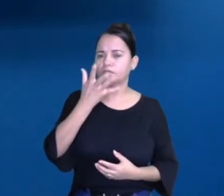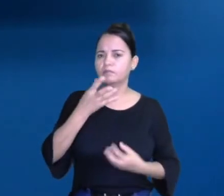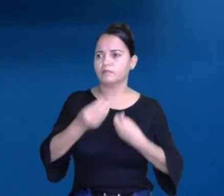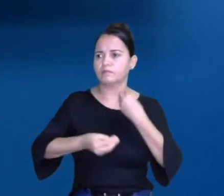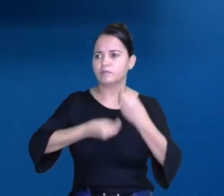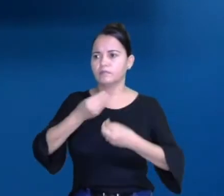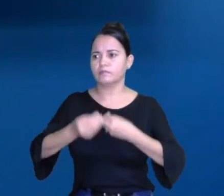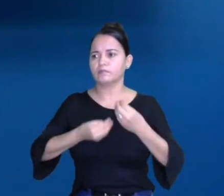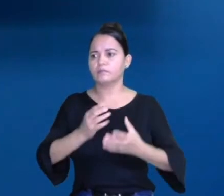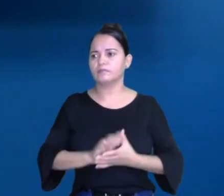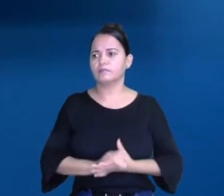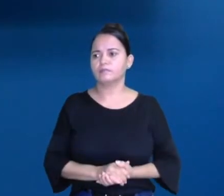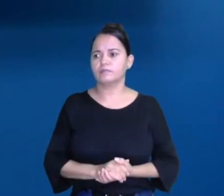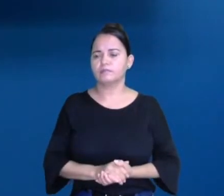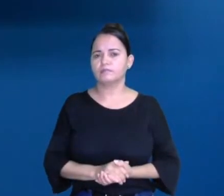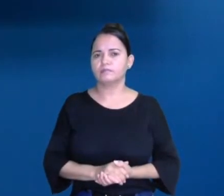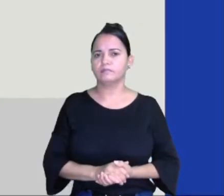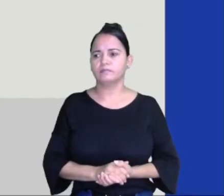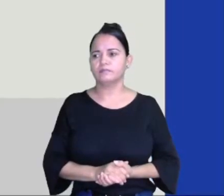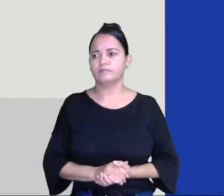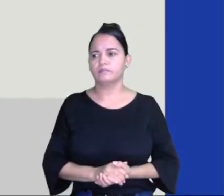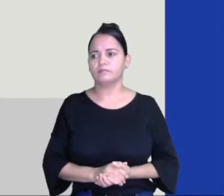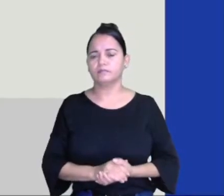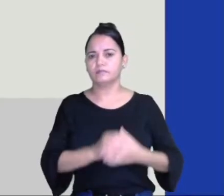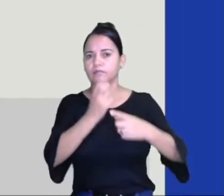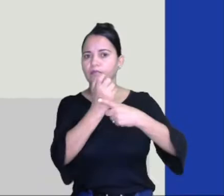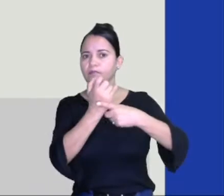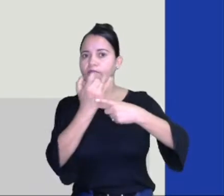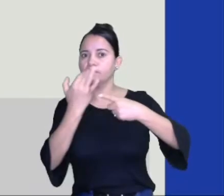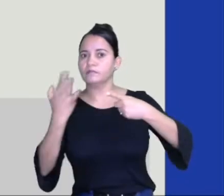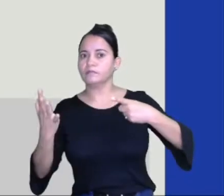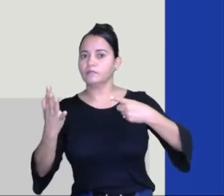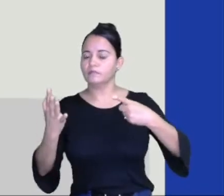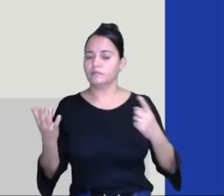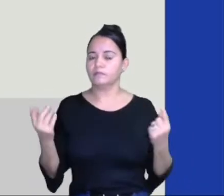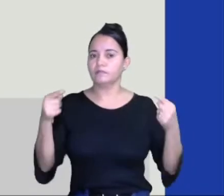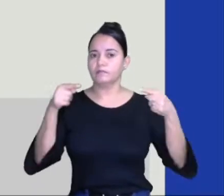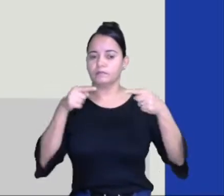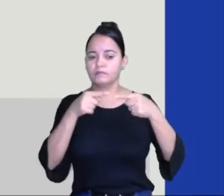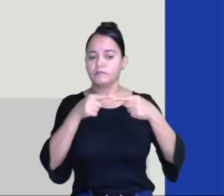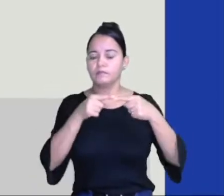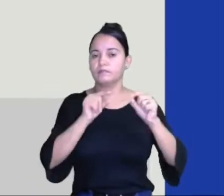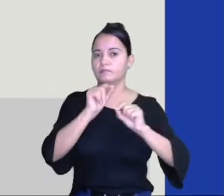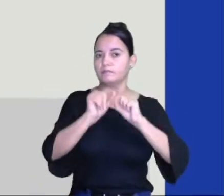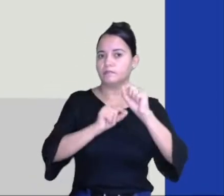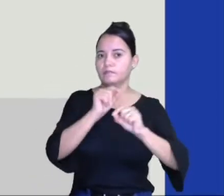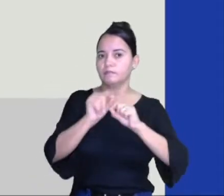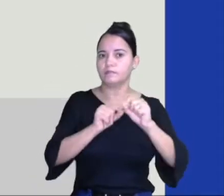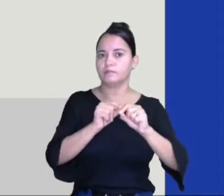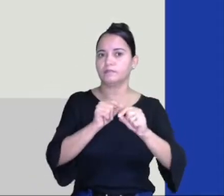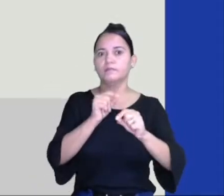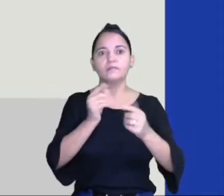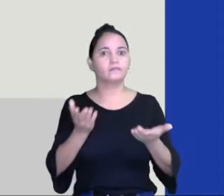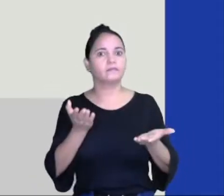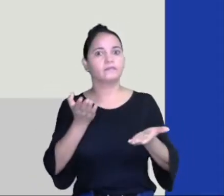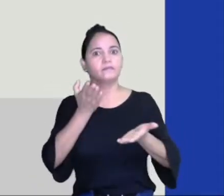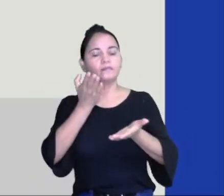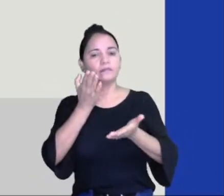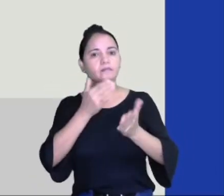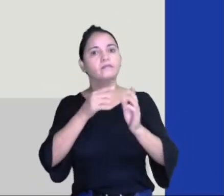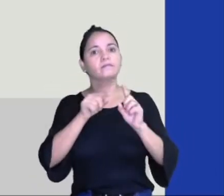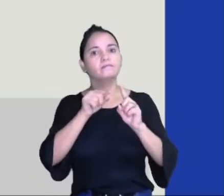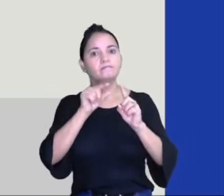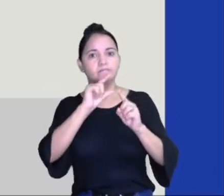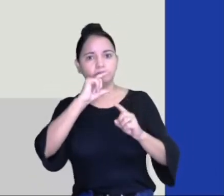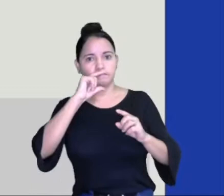representação? Vamos pensar um pouco. As frações correspondem a uma representação das partes de um todo. Lembra que eu falei da